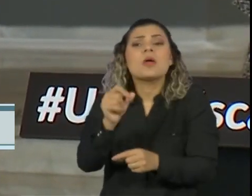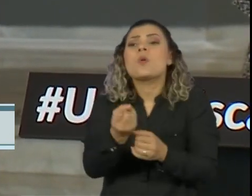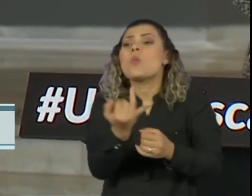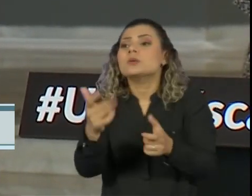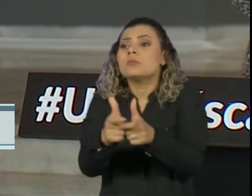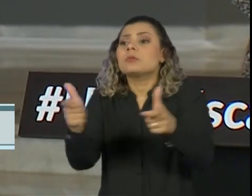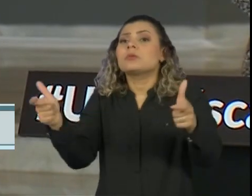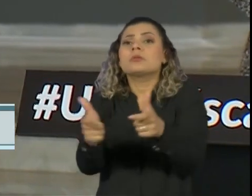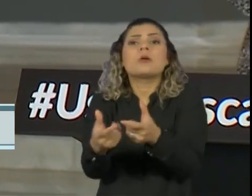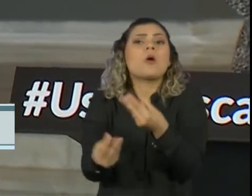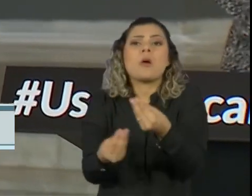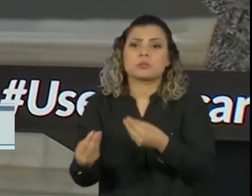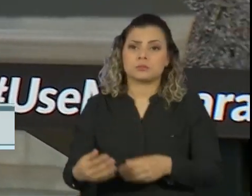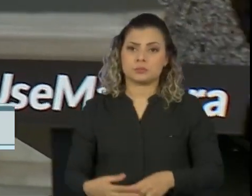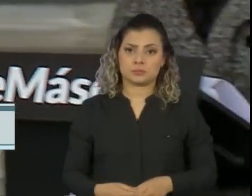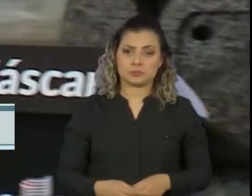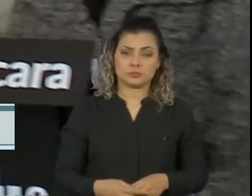naquelas cidades.